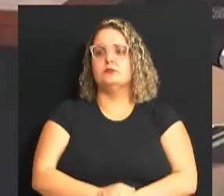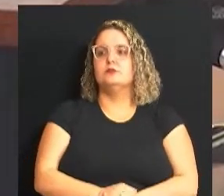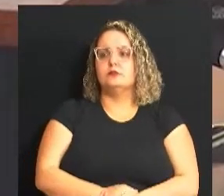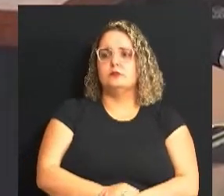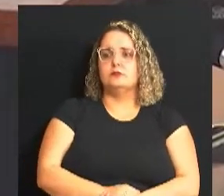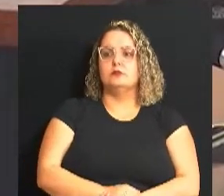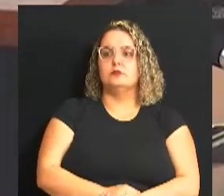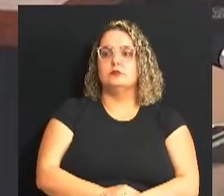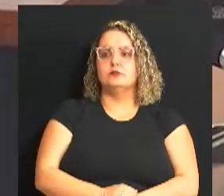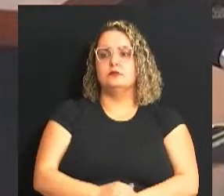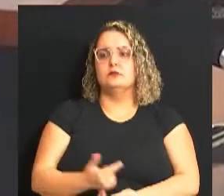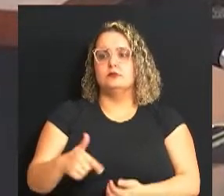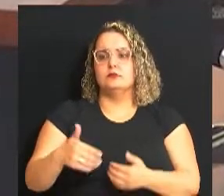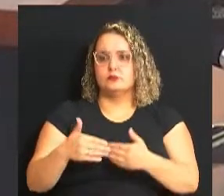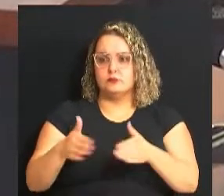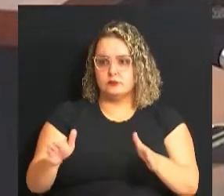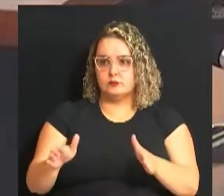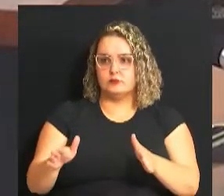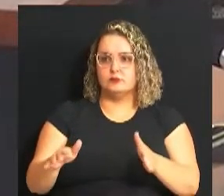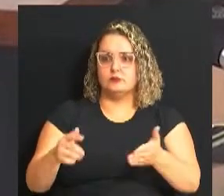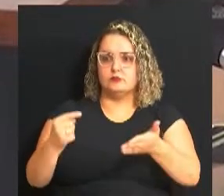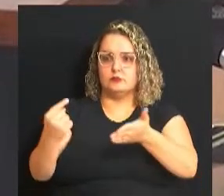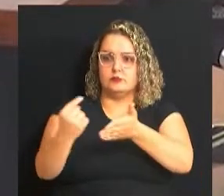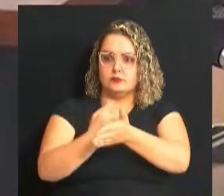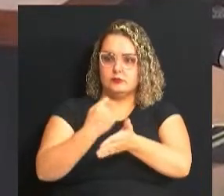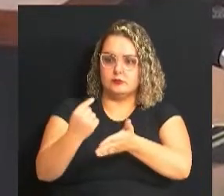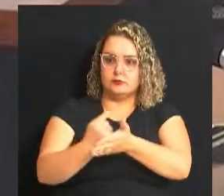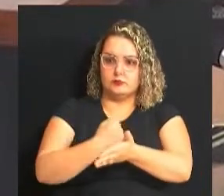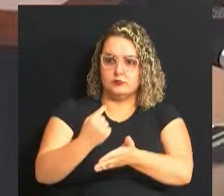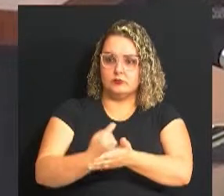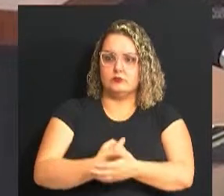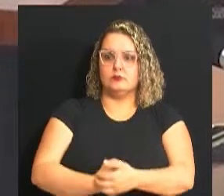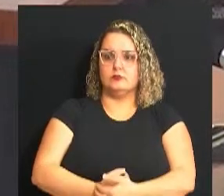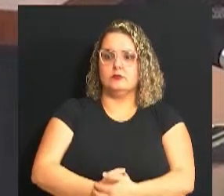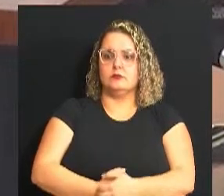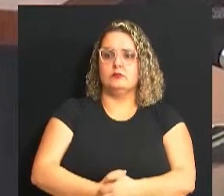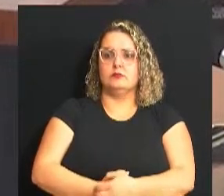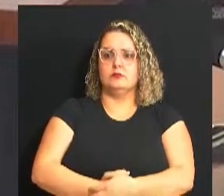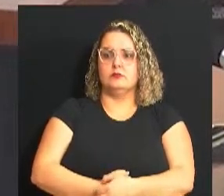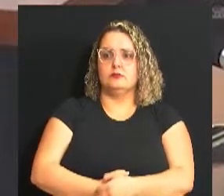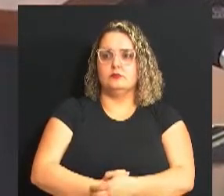continuo aberto, né, aos questionamentos. Mas antes